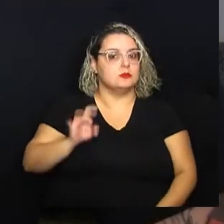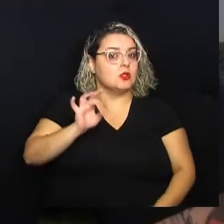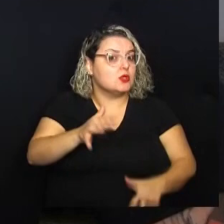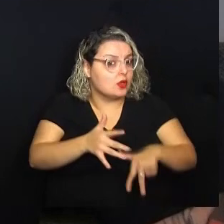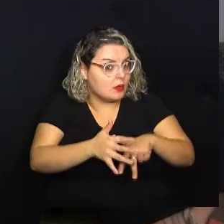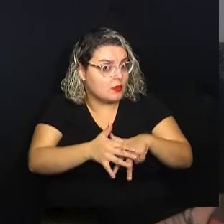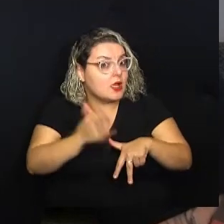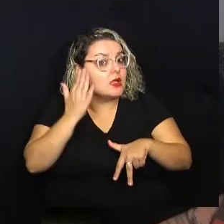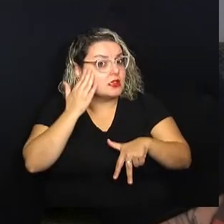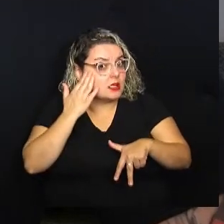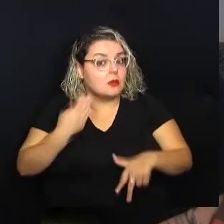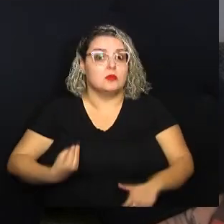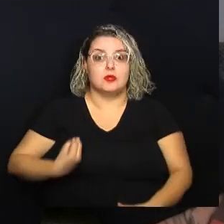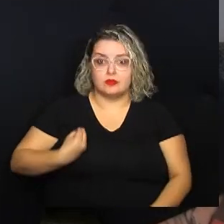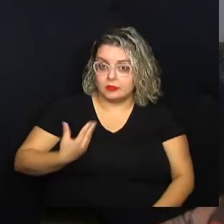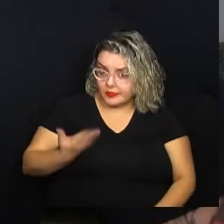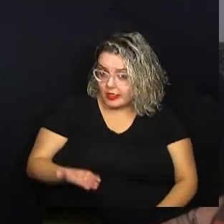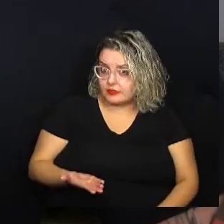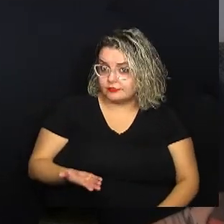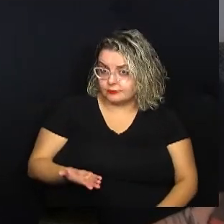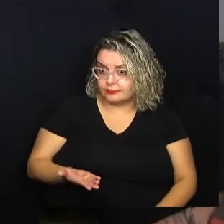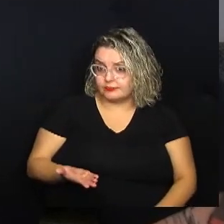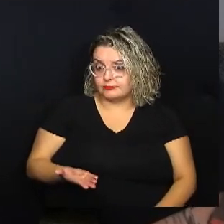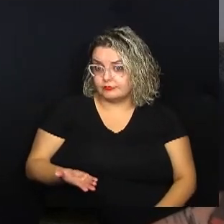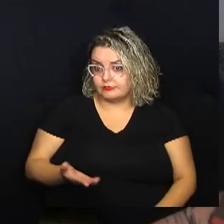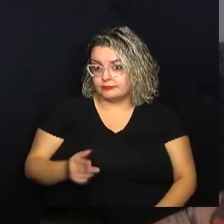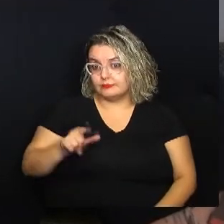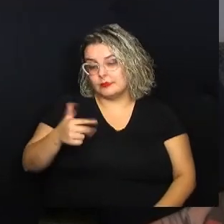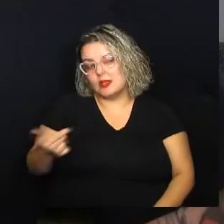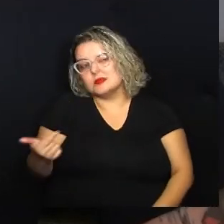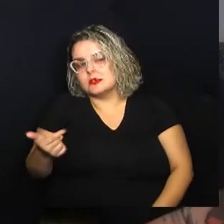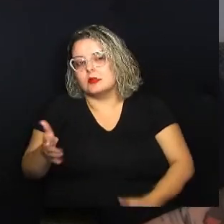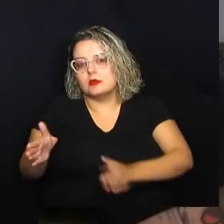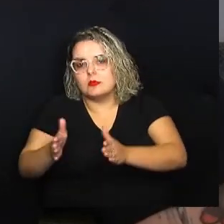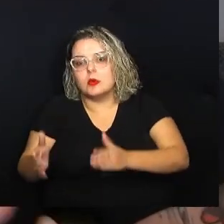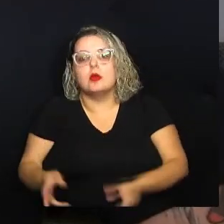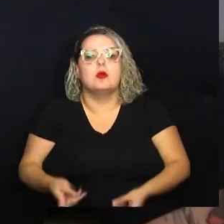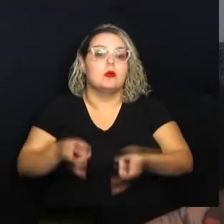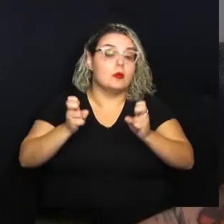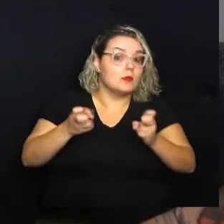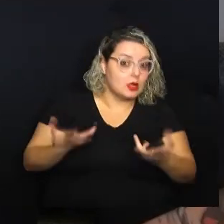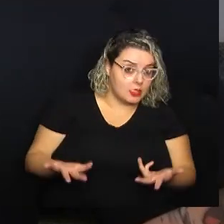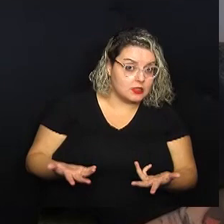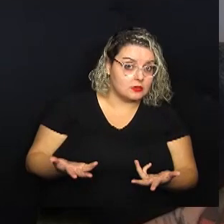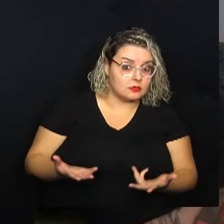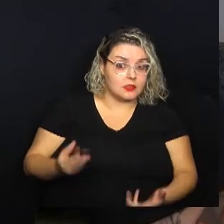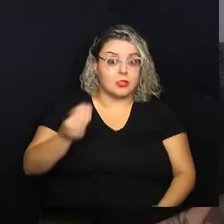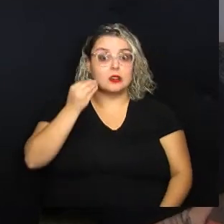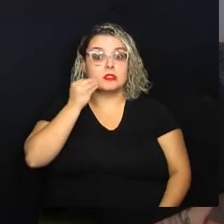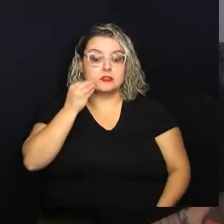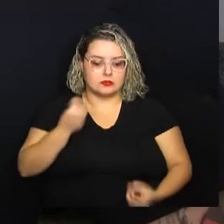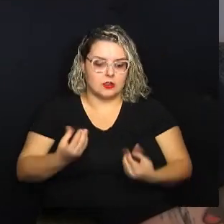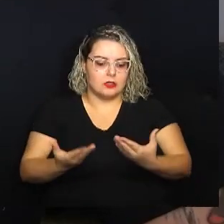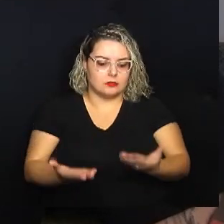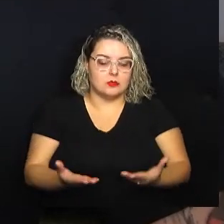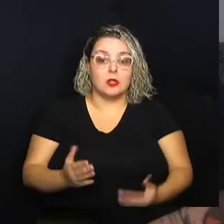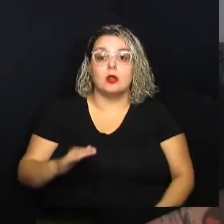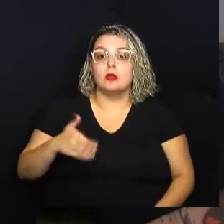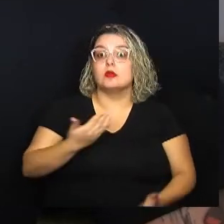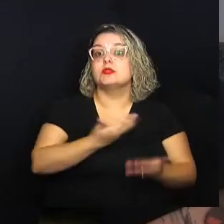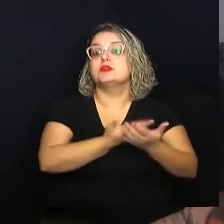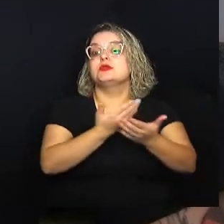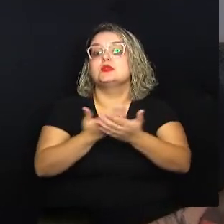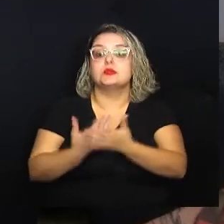gente observa, porque só o paciente realmente sabe o que ele está passando ali. Então é meio que em segunda mão o que a gente percebe a partir disso, a gente